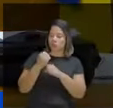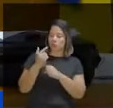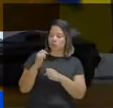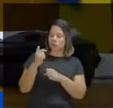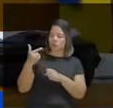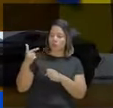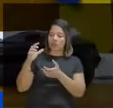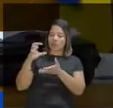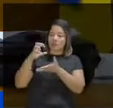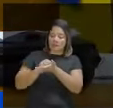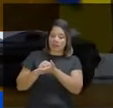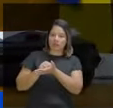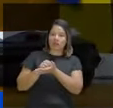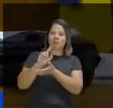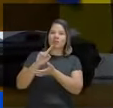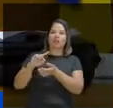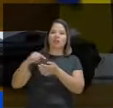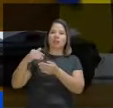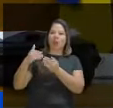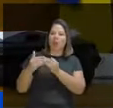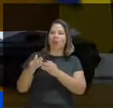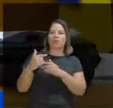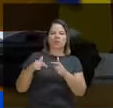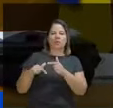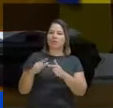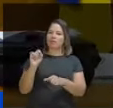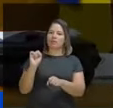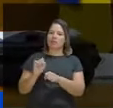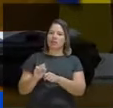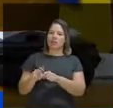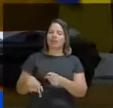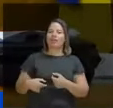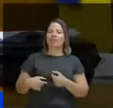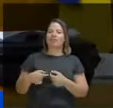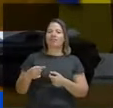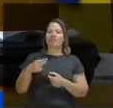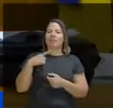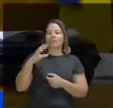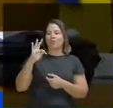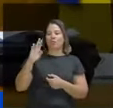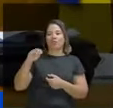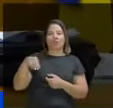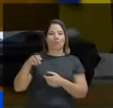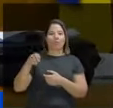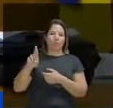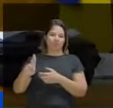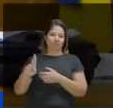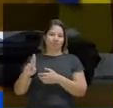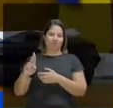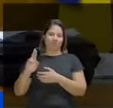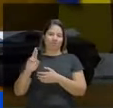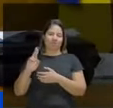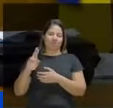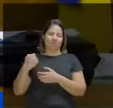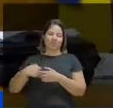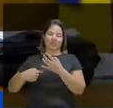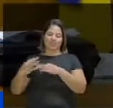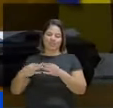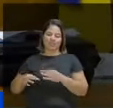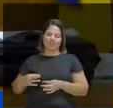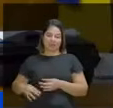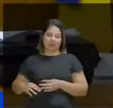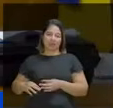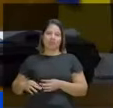Paola somente entrou em exercício no dia 23 de janeiro de 2023. A posse foi em 4 de outubro